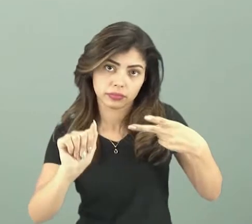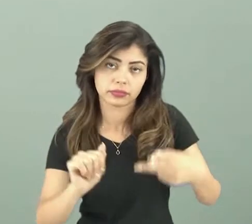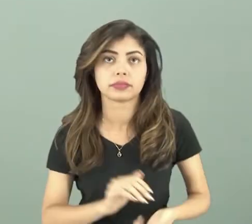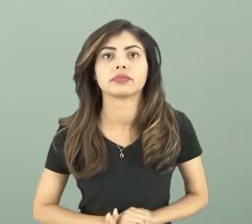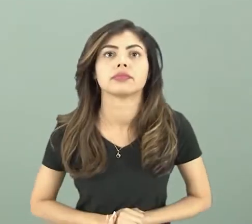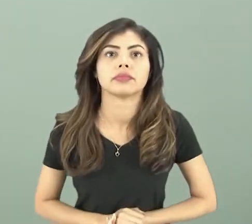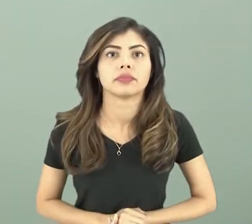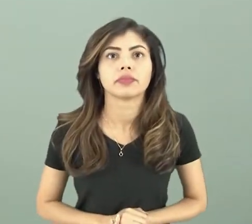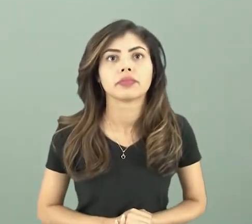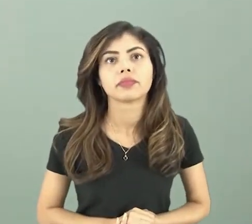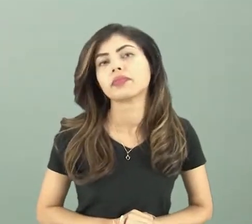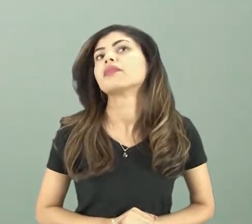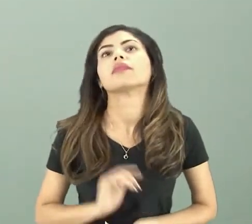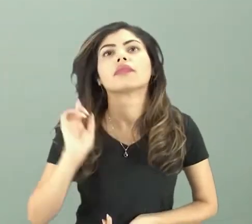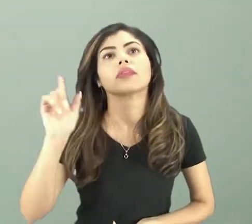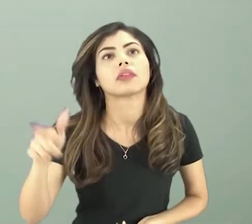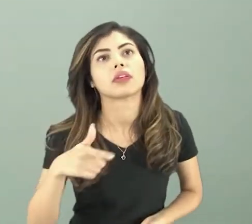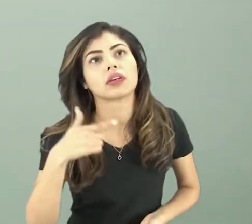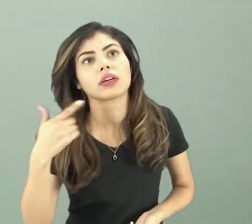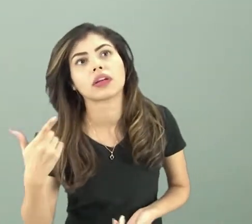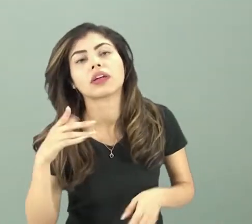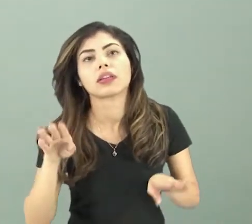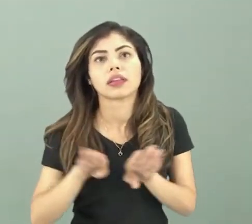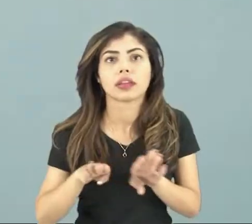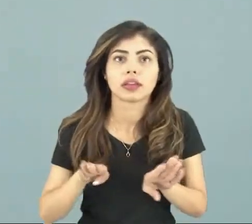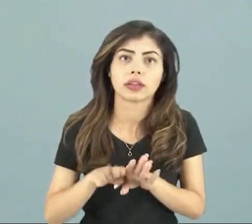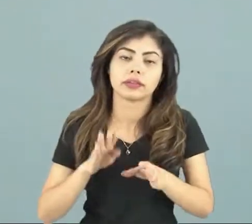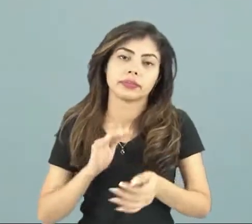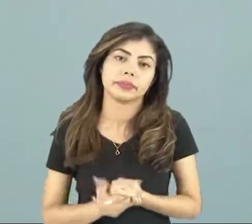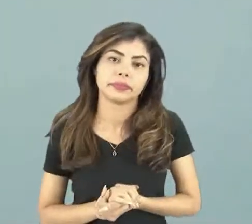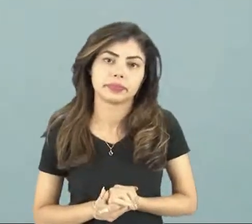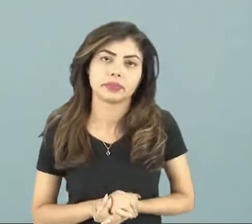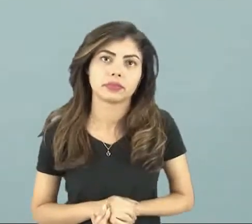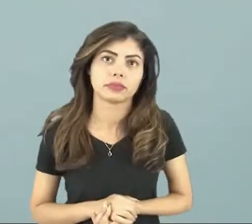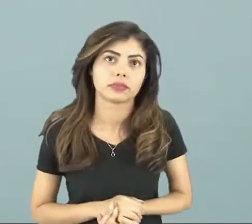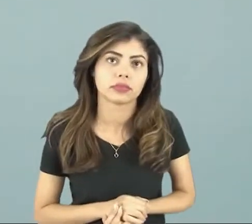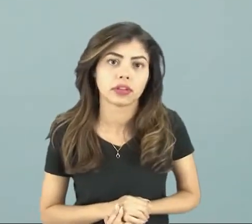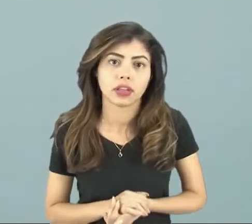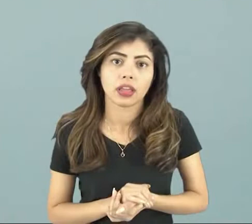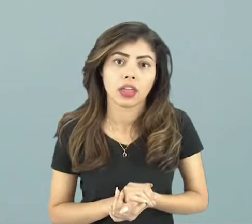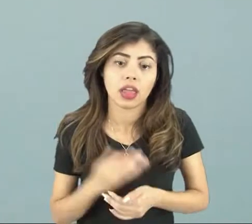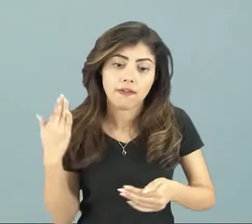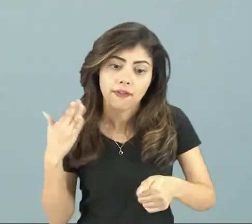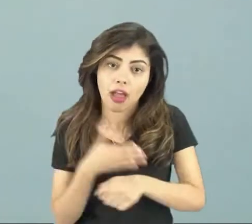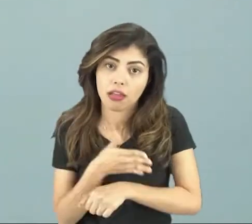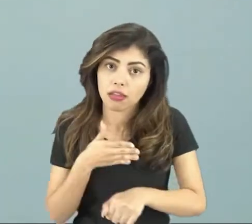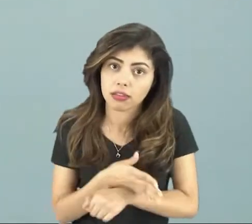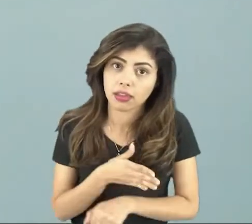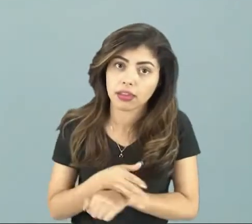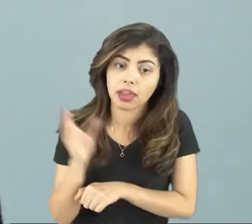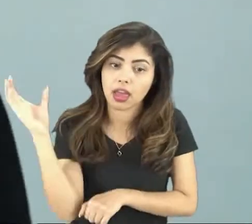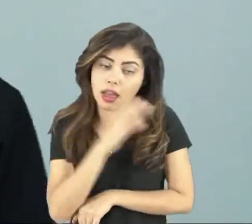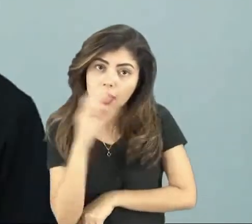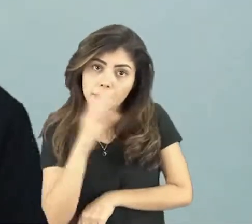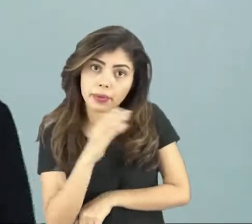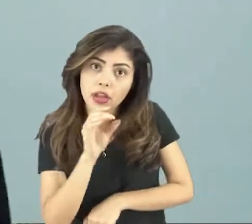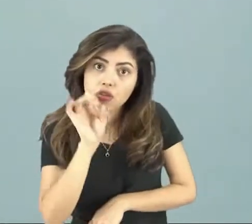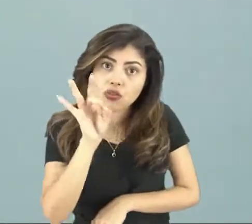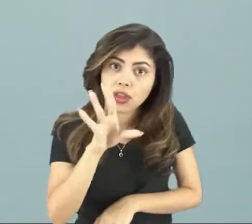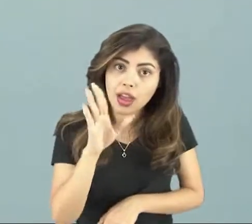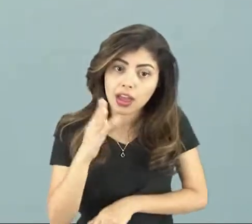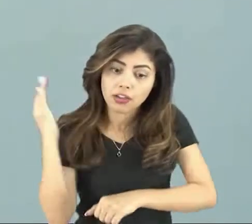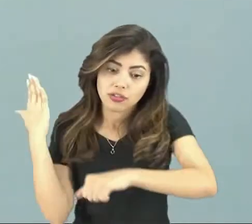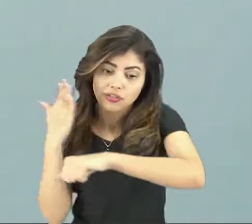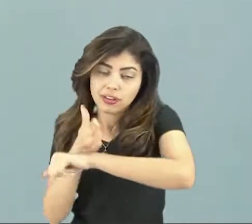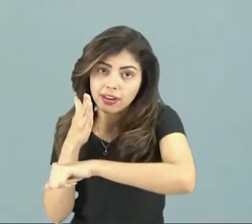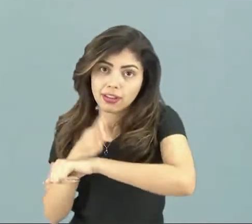nula. Uma outra possibilidade é, essa carga ela vai entrar também com determinada velocidade, só que a